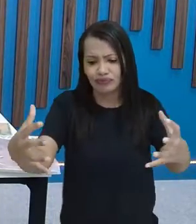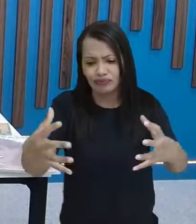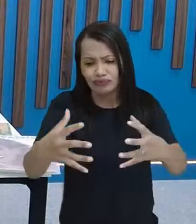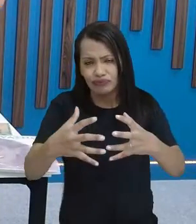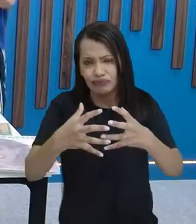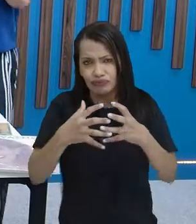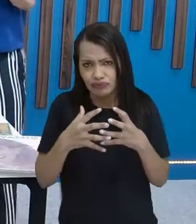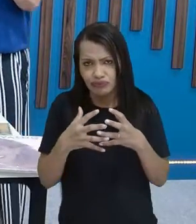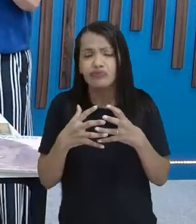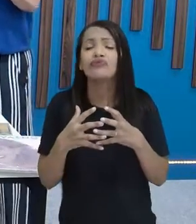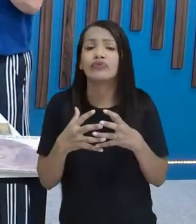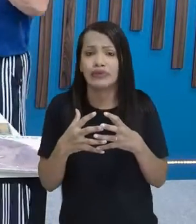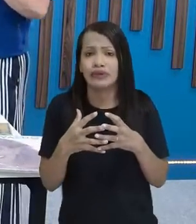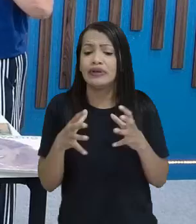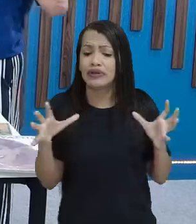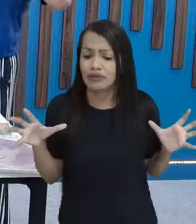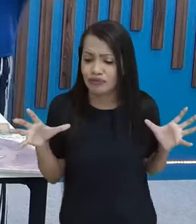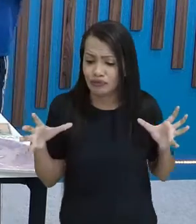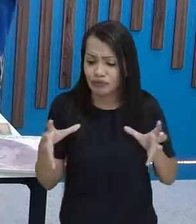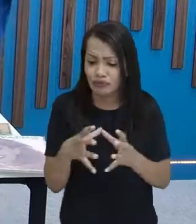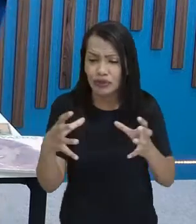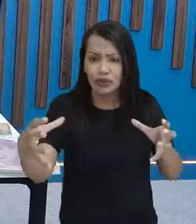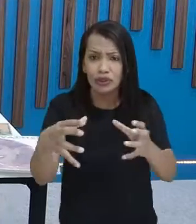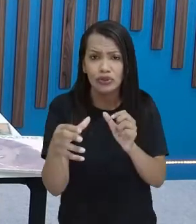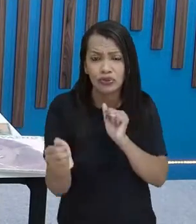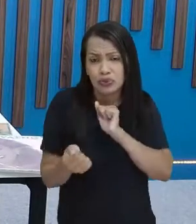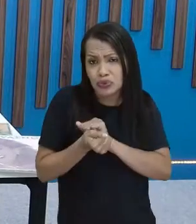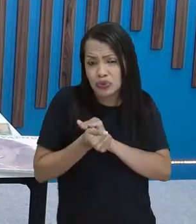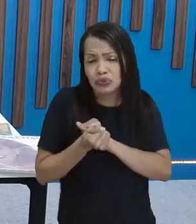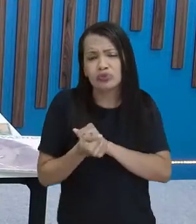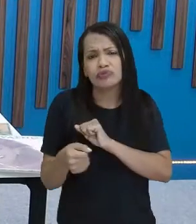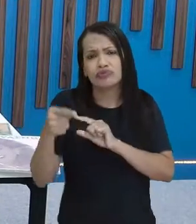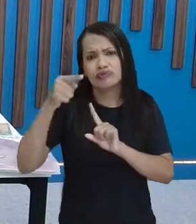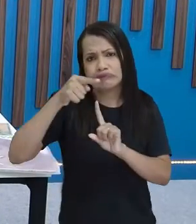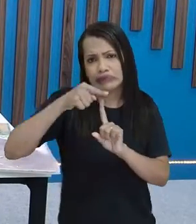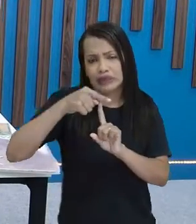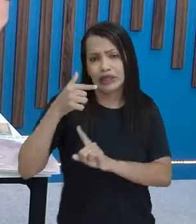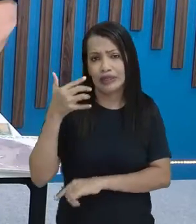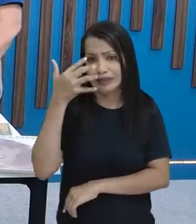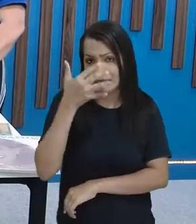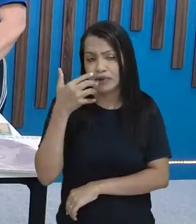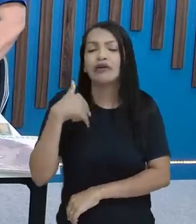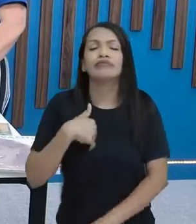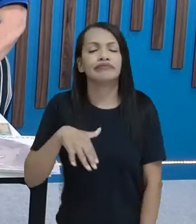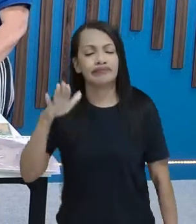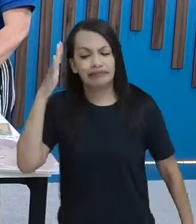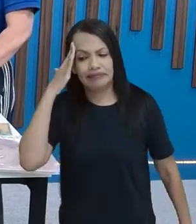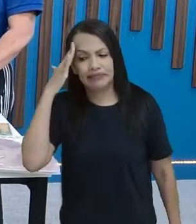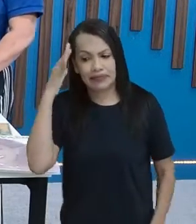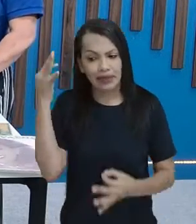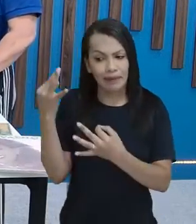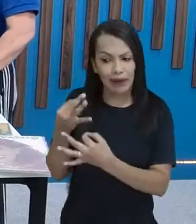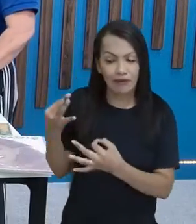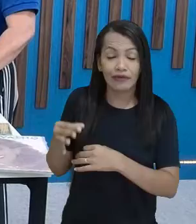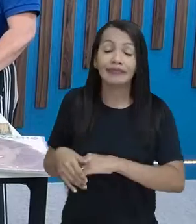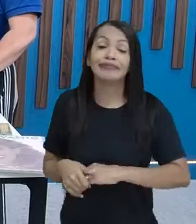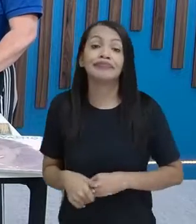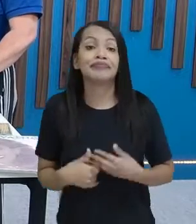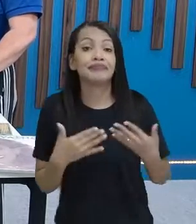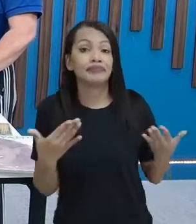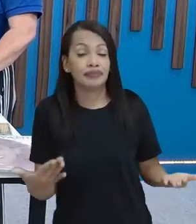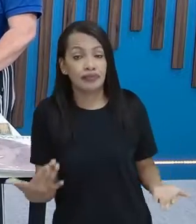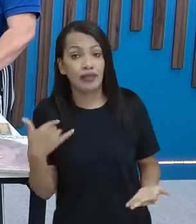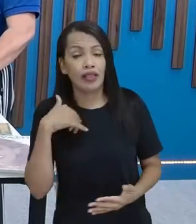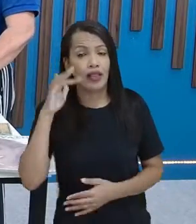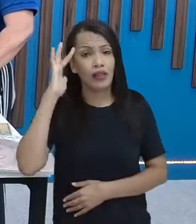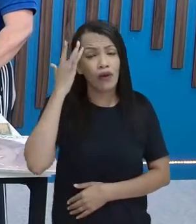está se molhando sem mesmo. lugar. Entendi. Entendeu? Perfeitamente. Assim,